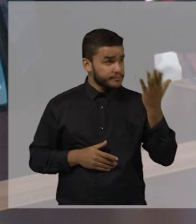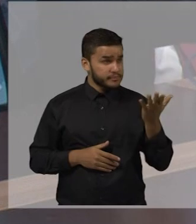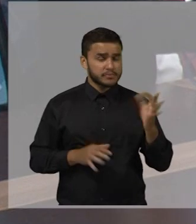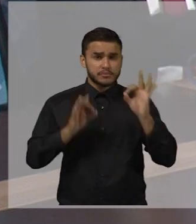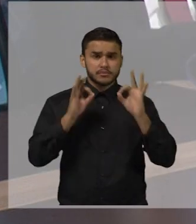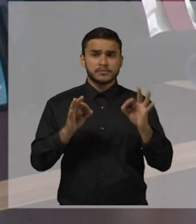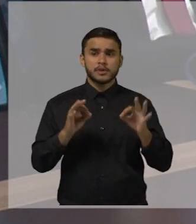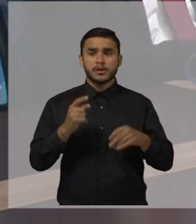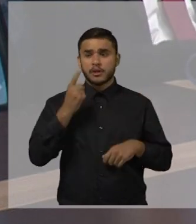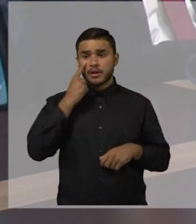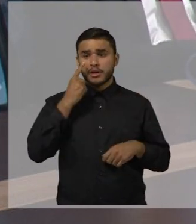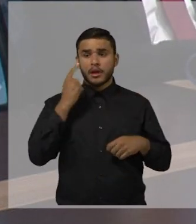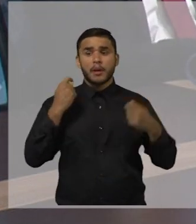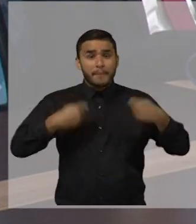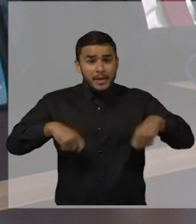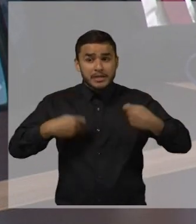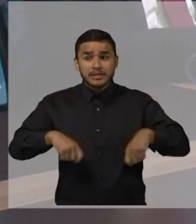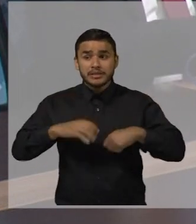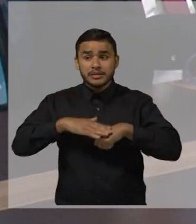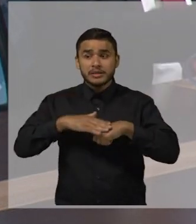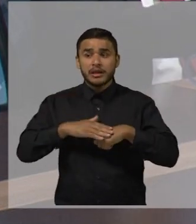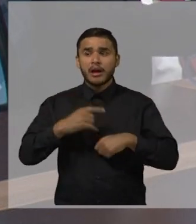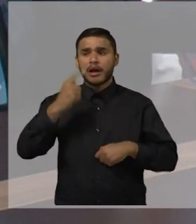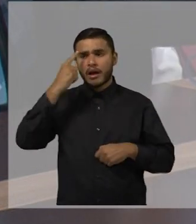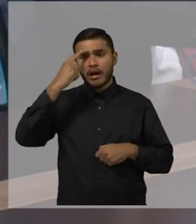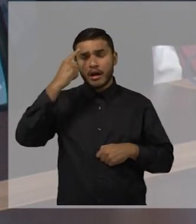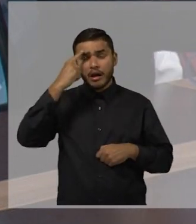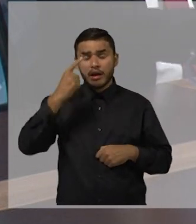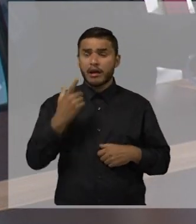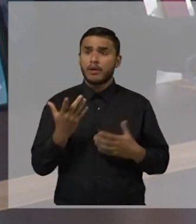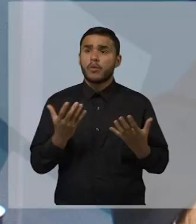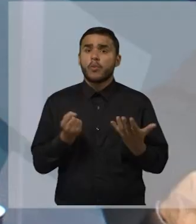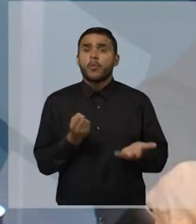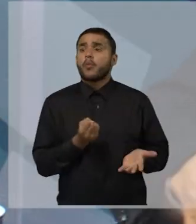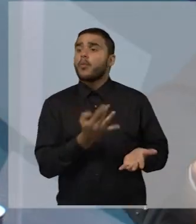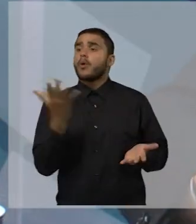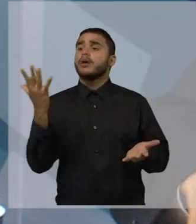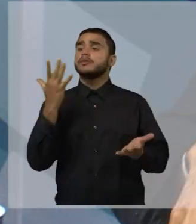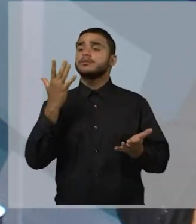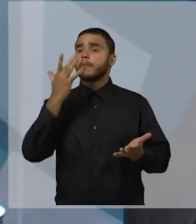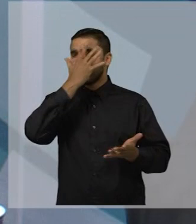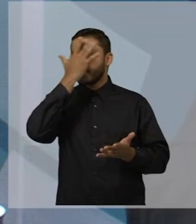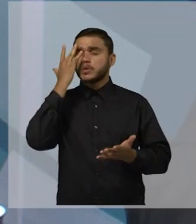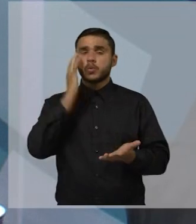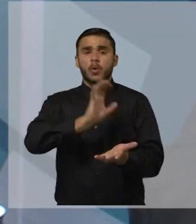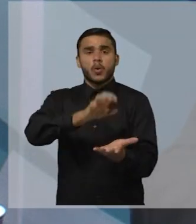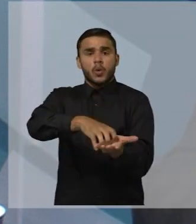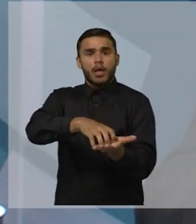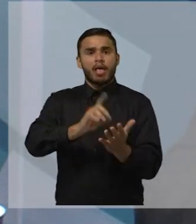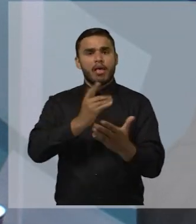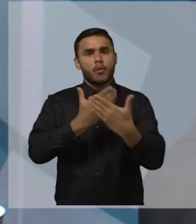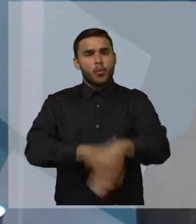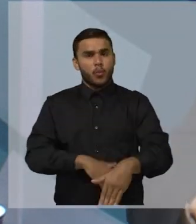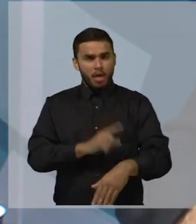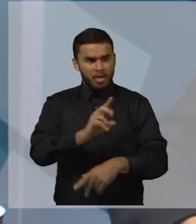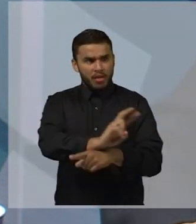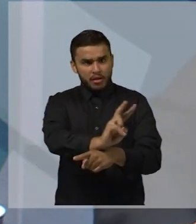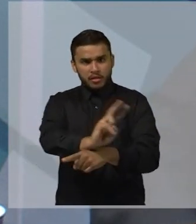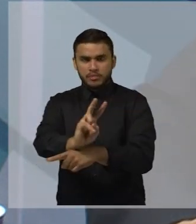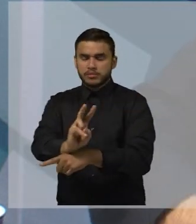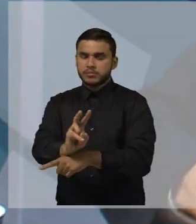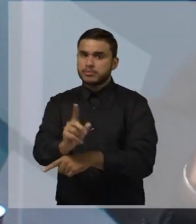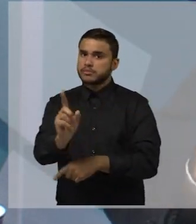força do aparato repressor do Estado não está na quantidade de homens que vão garantir a segurança de cada pessoa, está